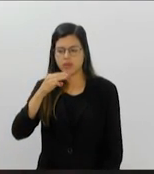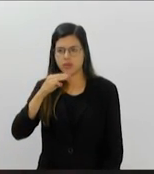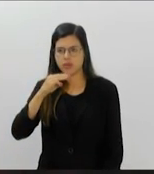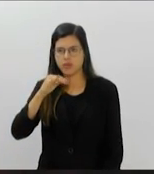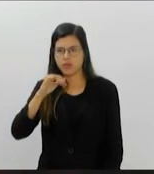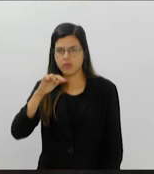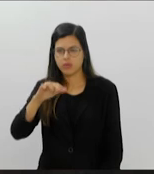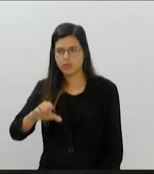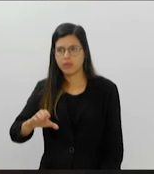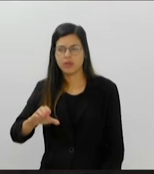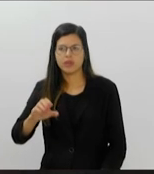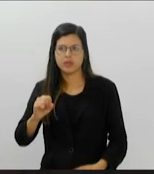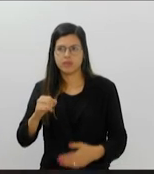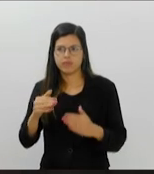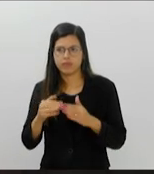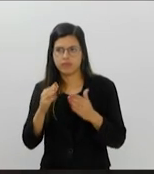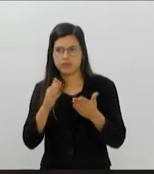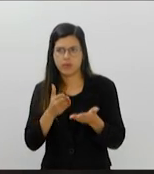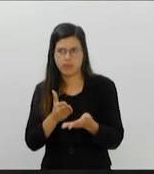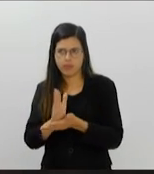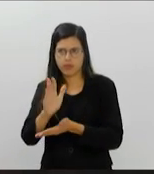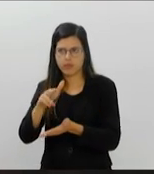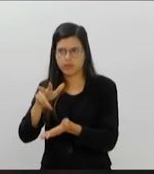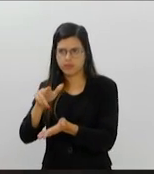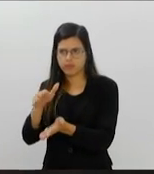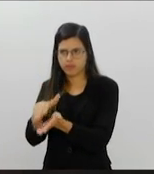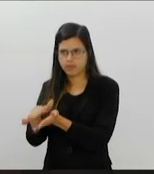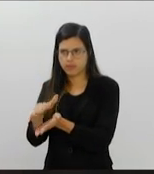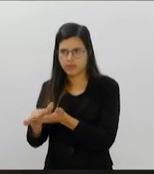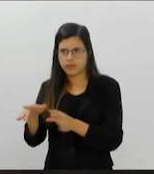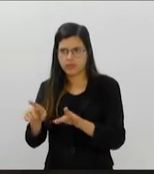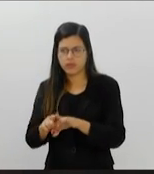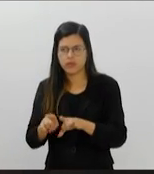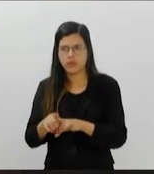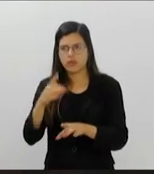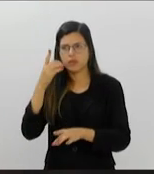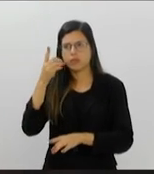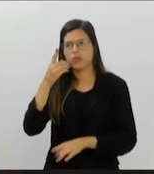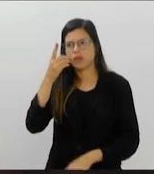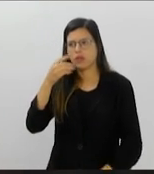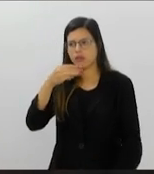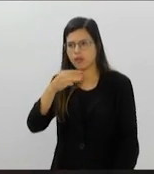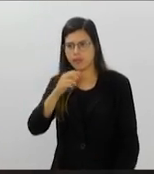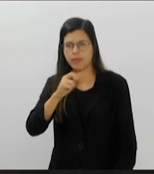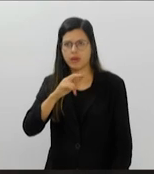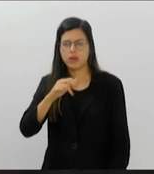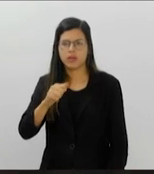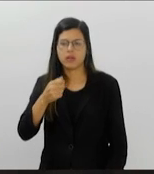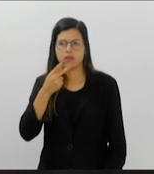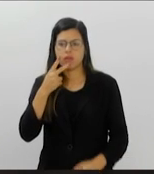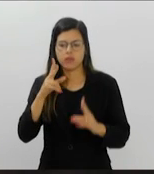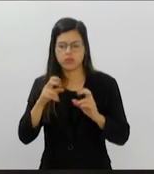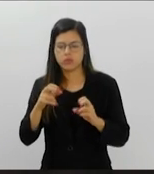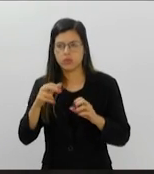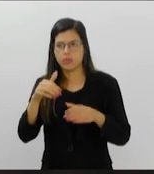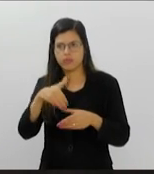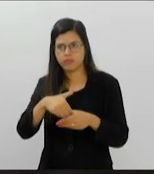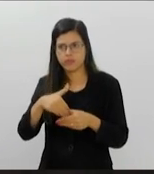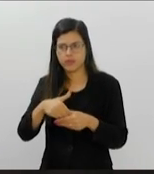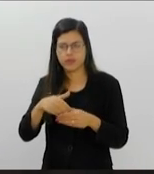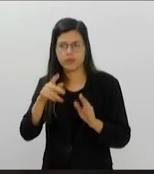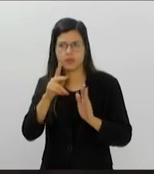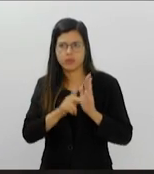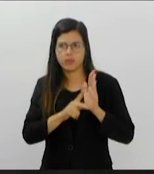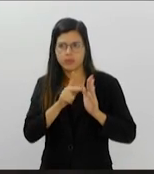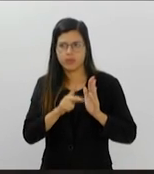aprovam, permaneçam como estão, aprovado, vai a publicação também. Deputada Marina, do MST, para declaração de voto do projeto de